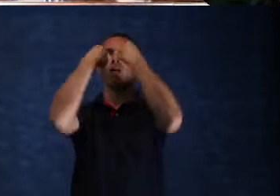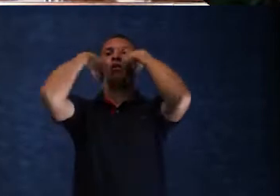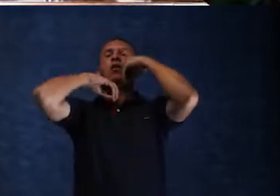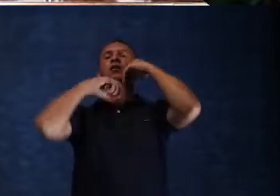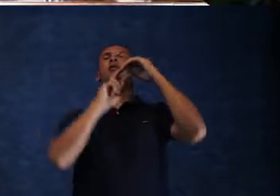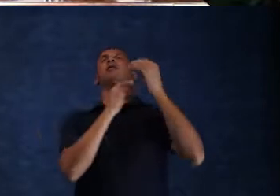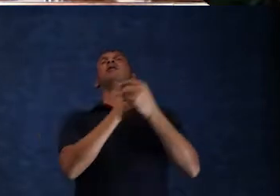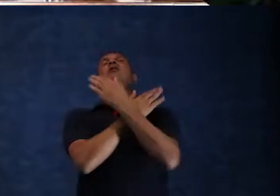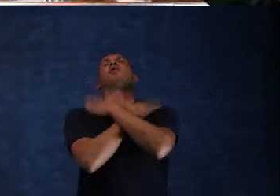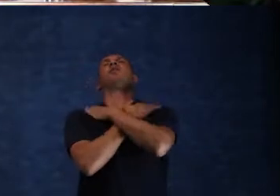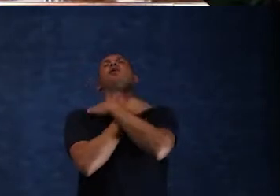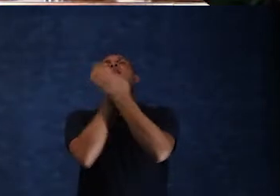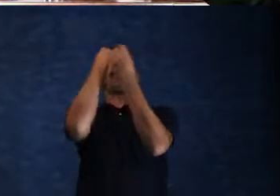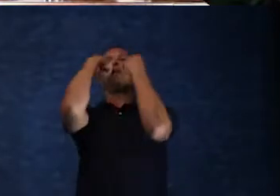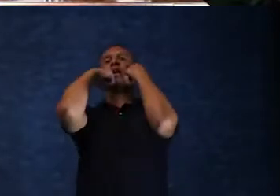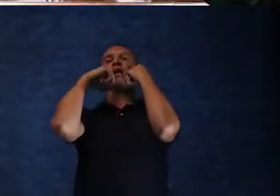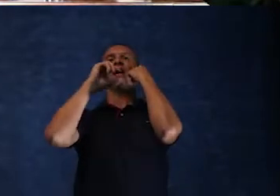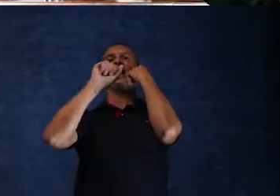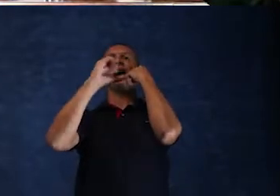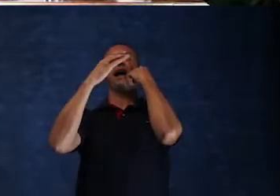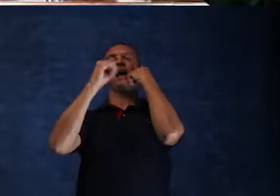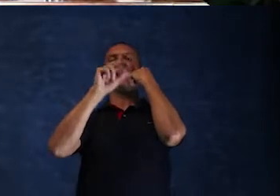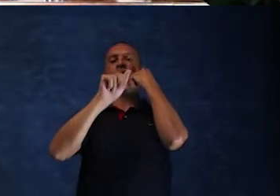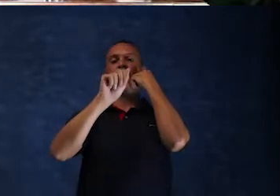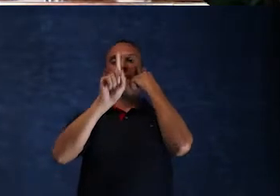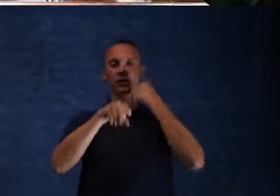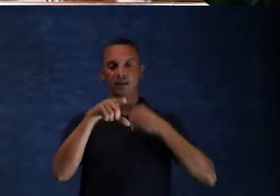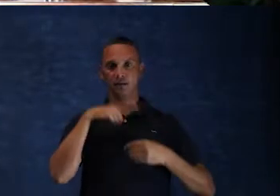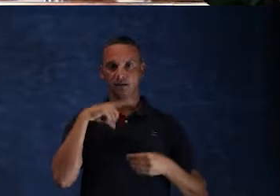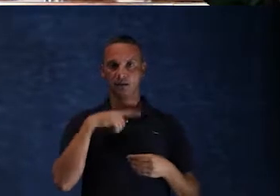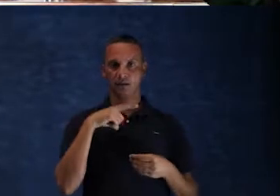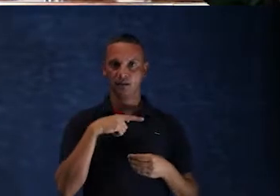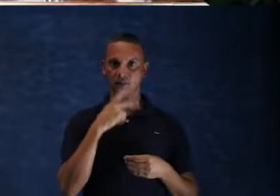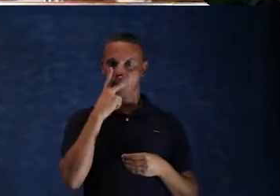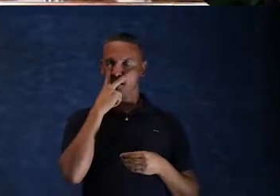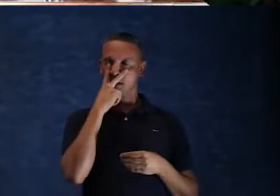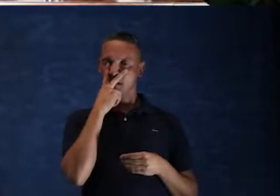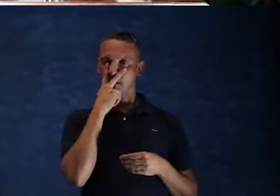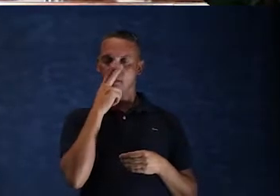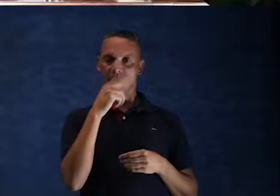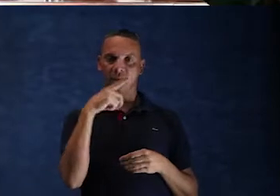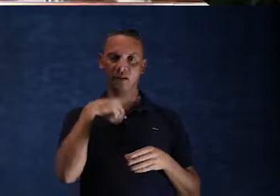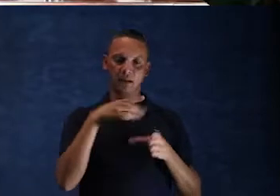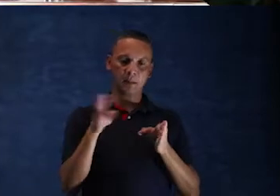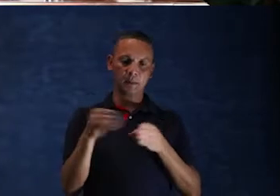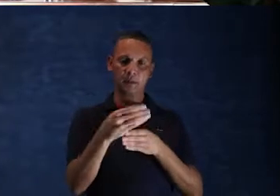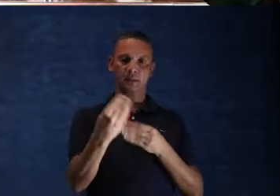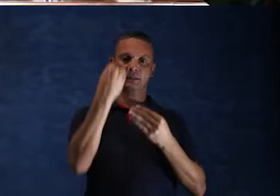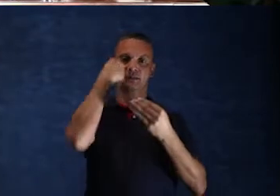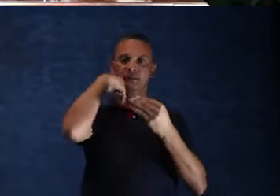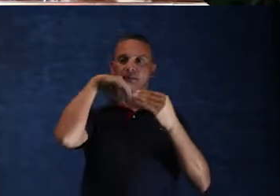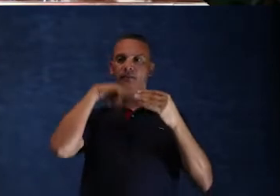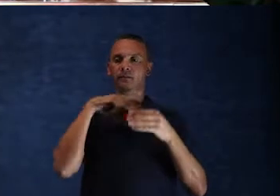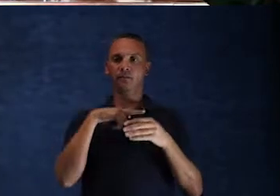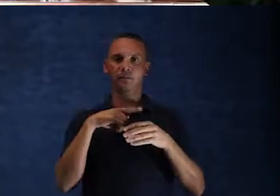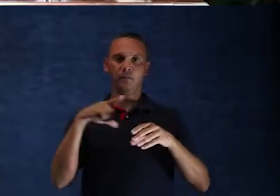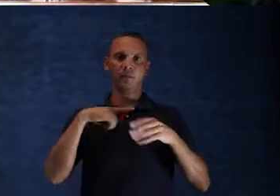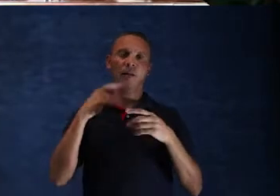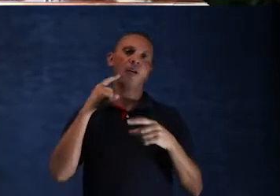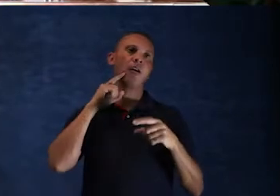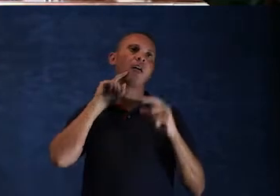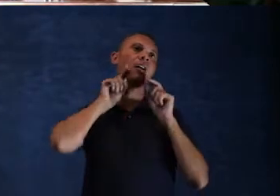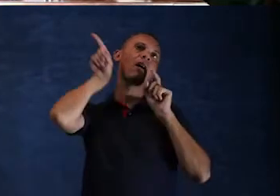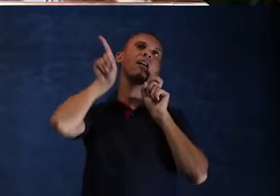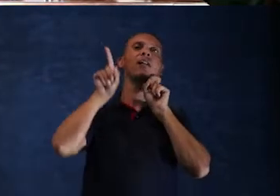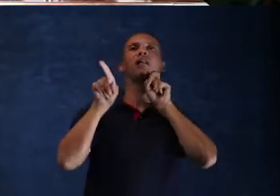morto, com os rabos deixados para fora, presos por uma espécie de cambão de arame que varava as